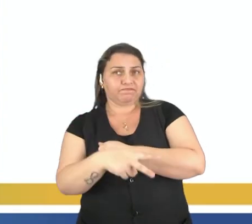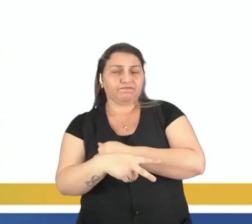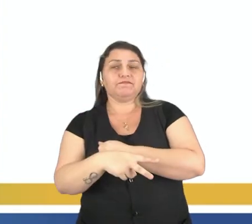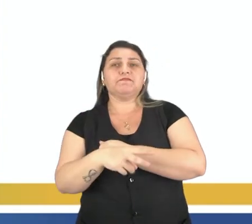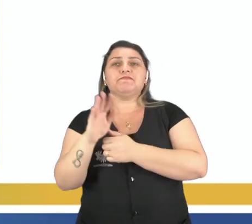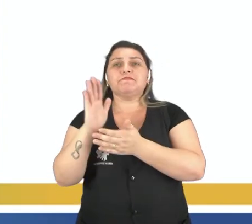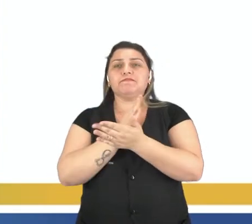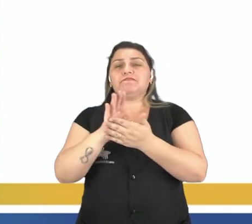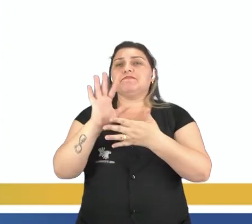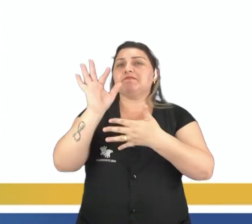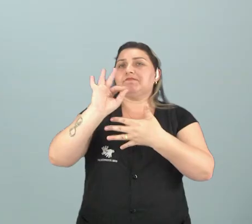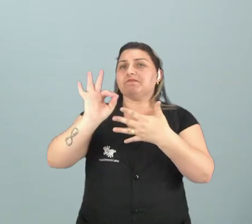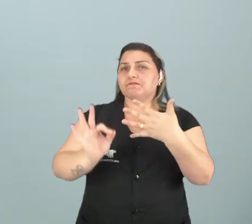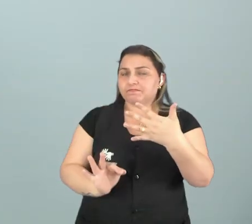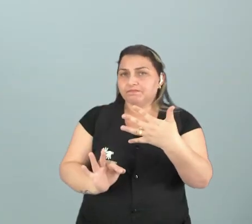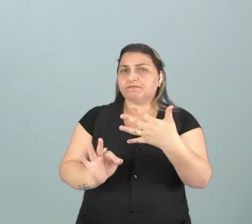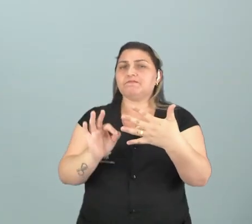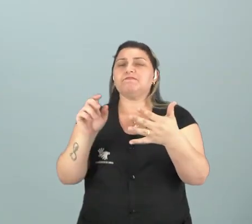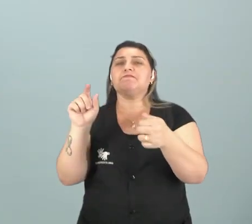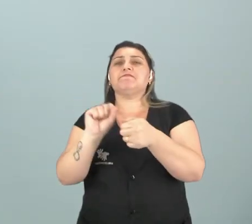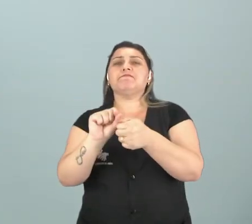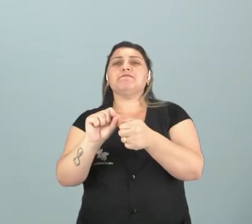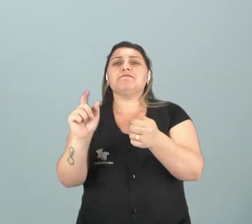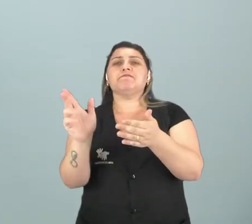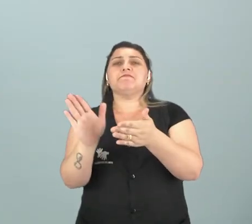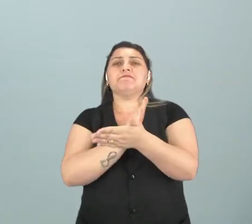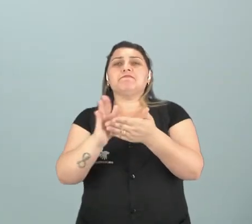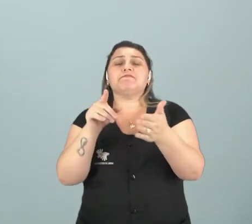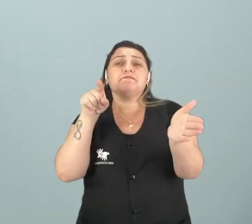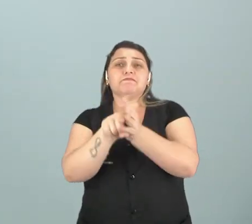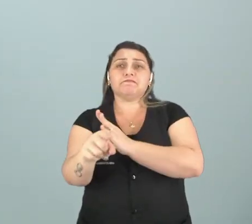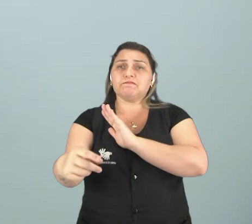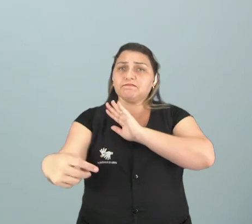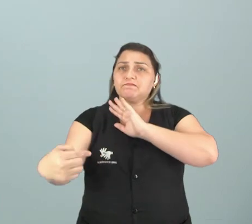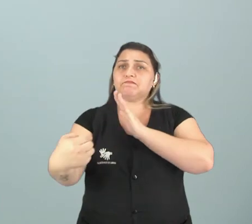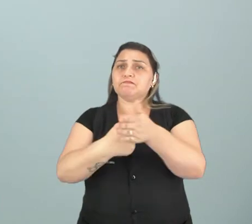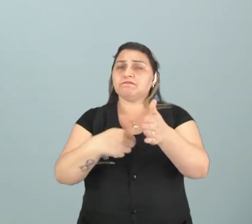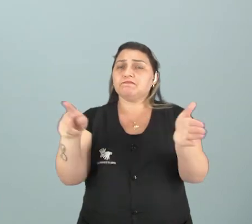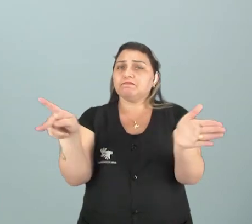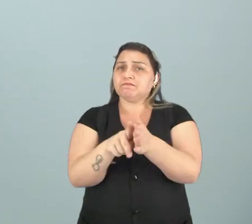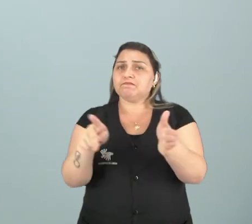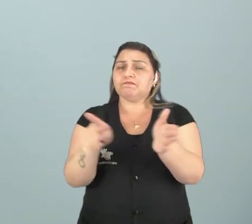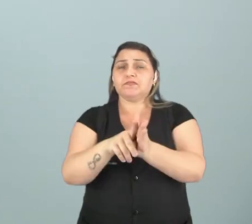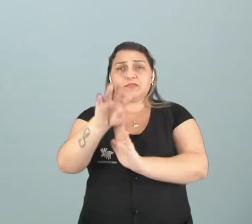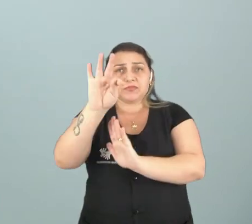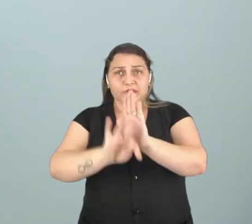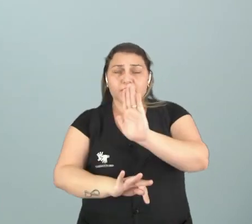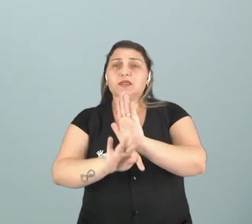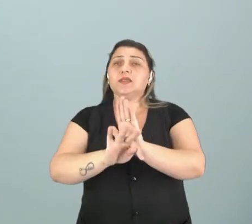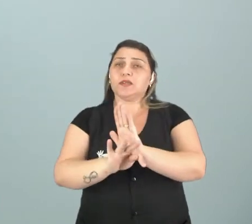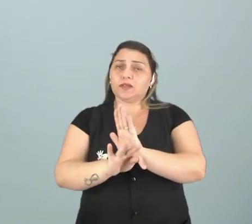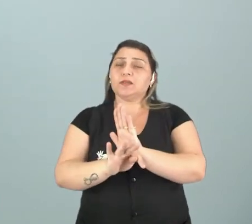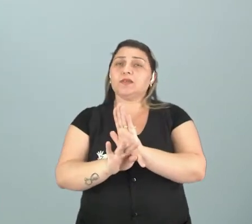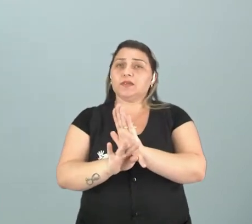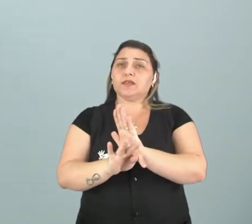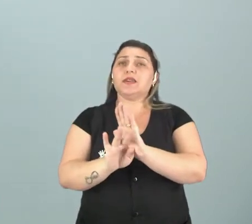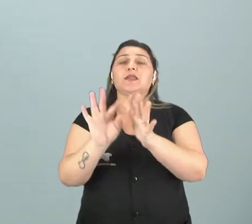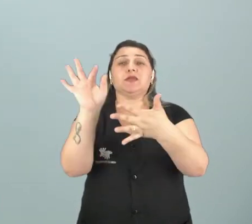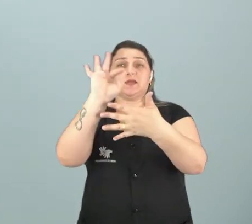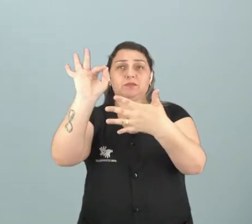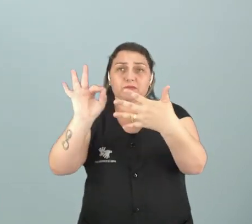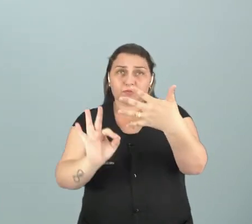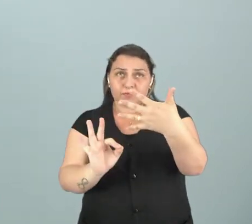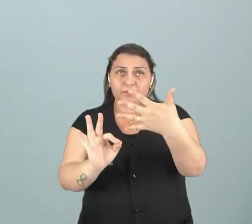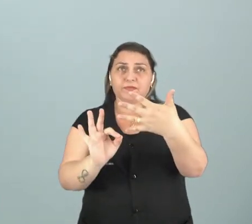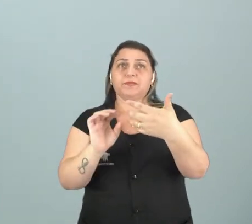seguindo alguns critérios, fazendo algumas perguntas para si mesmo e observando se o seu texto contemplou esses pontos que serão